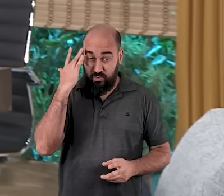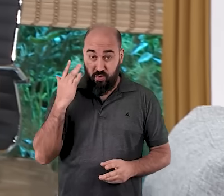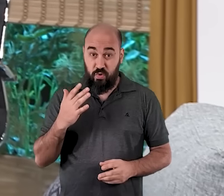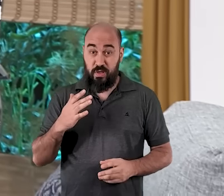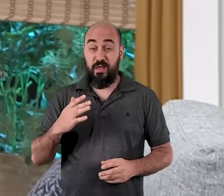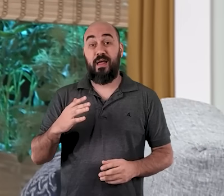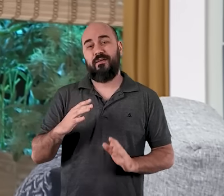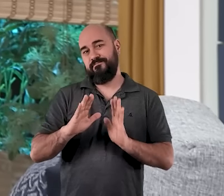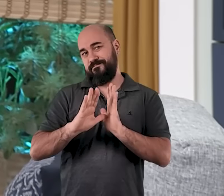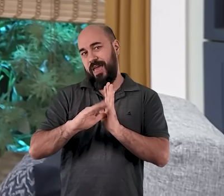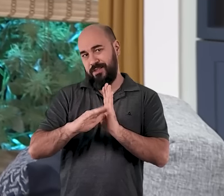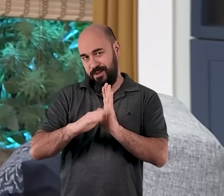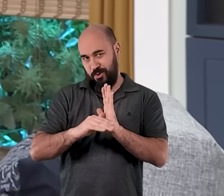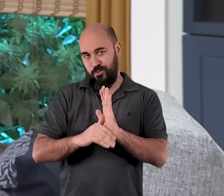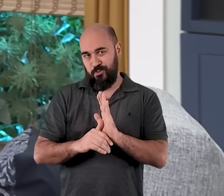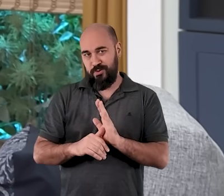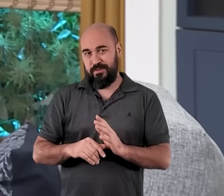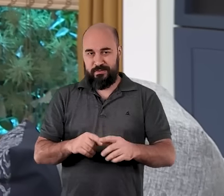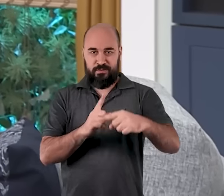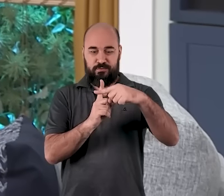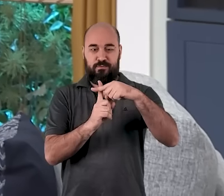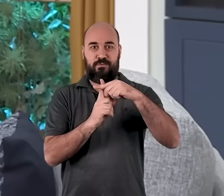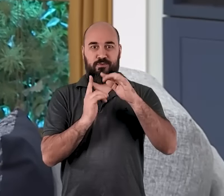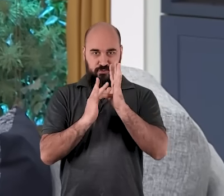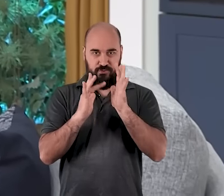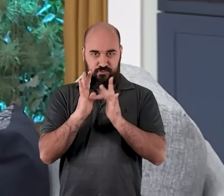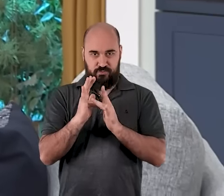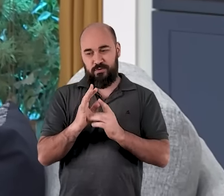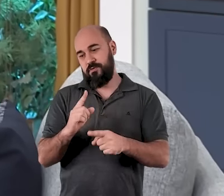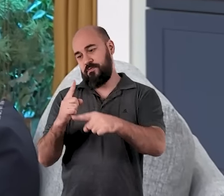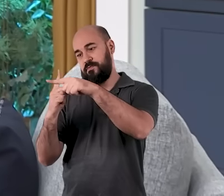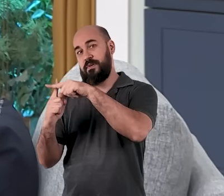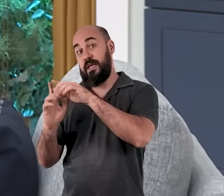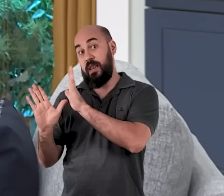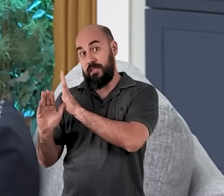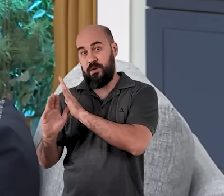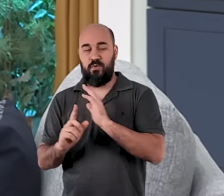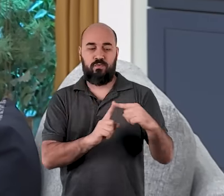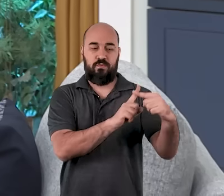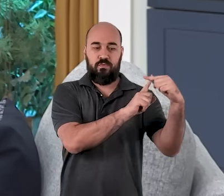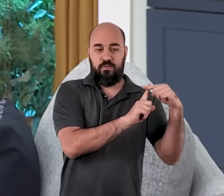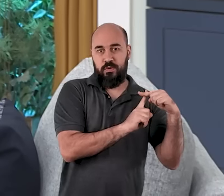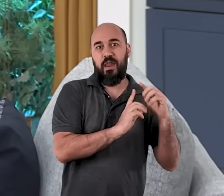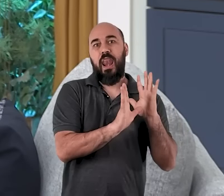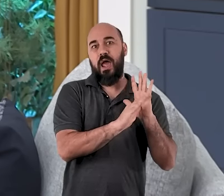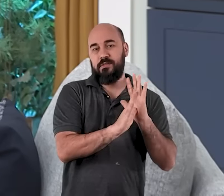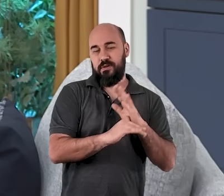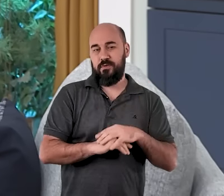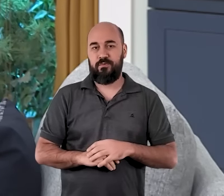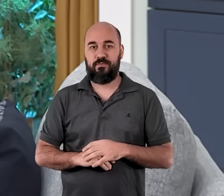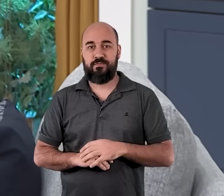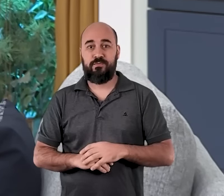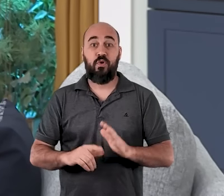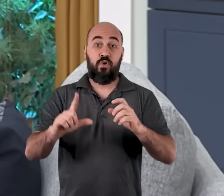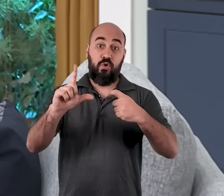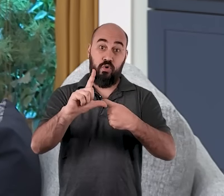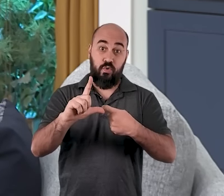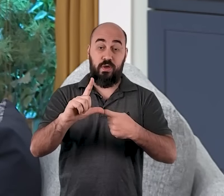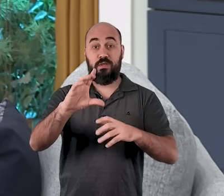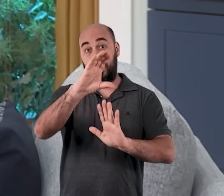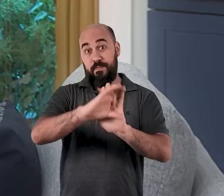dois ladrões, que foram crucificados, um à direita e outro à esquerda de Cristo. Lucas, capítulo 23,